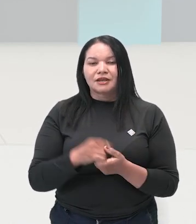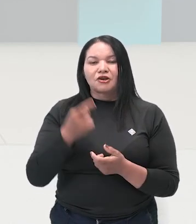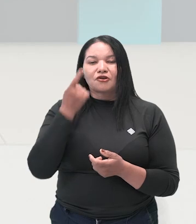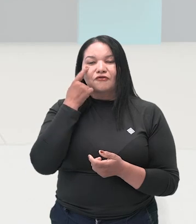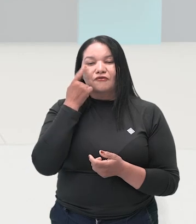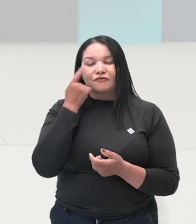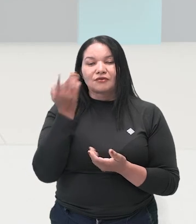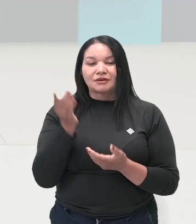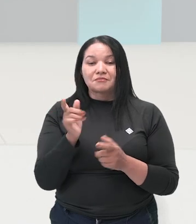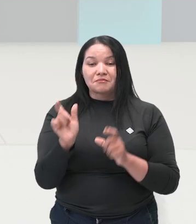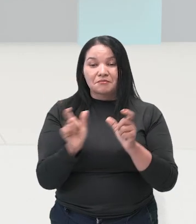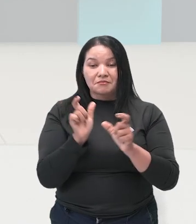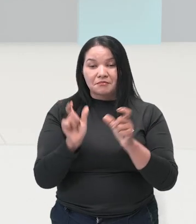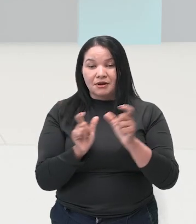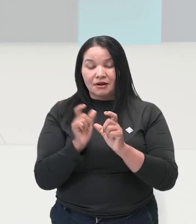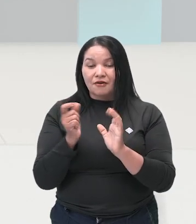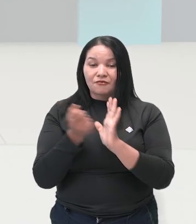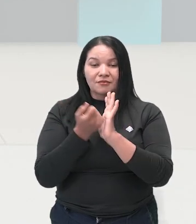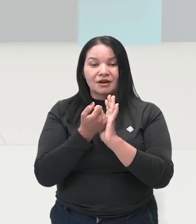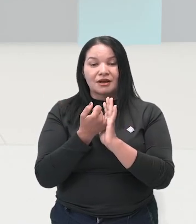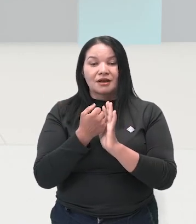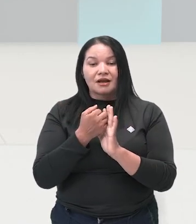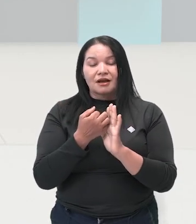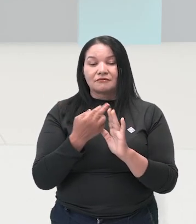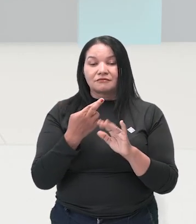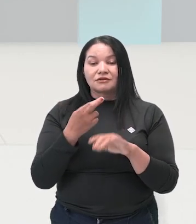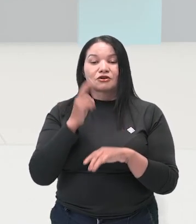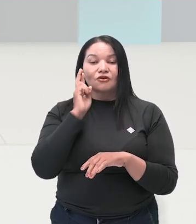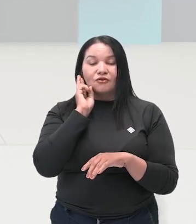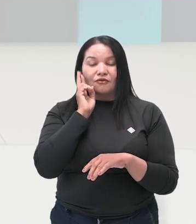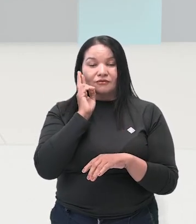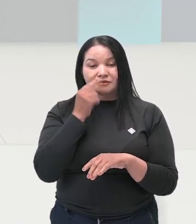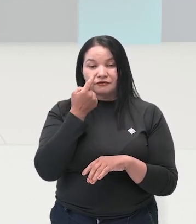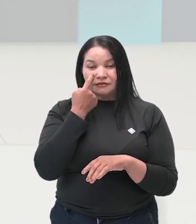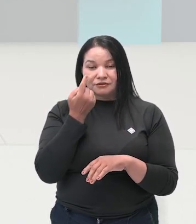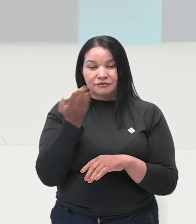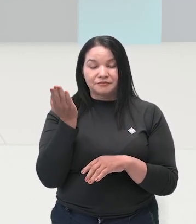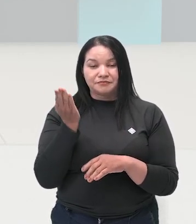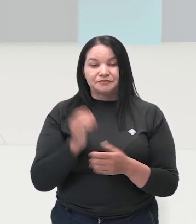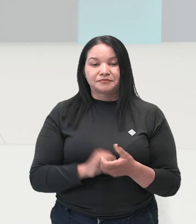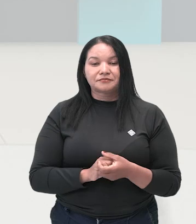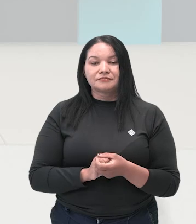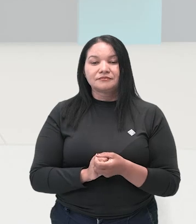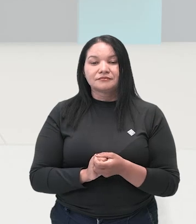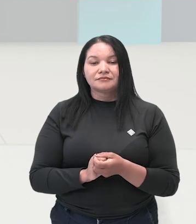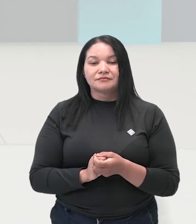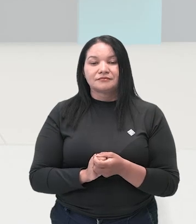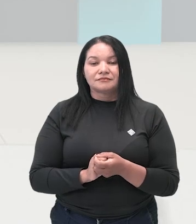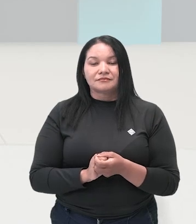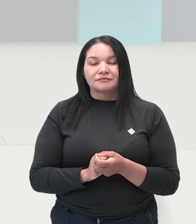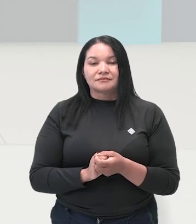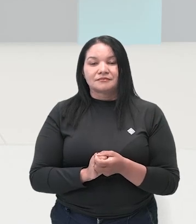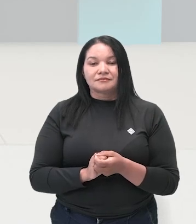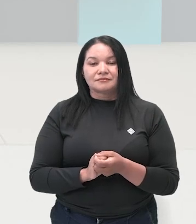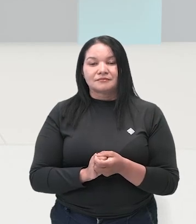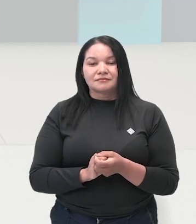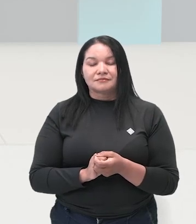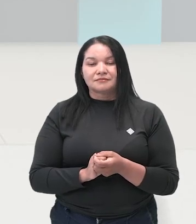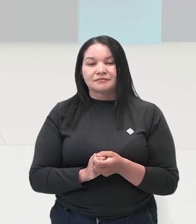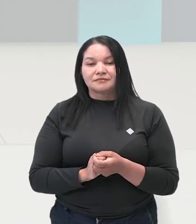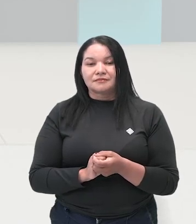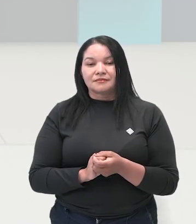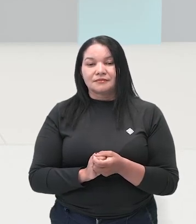ó. O que está marcado? Nós temos aí, ó, conservation,